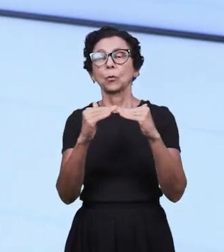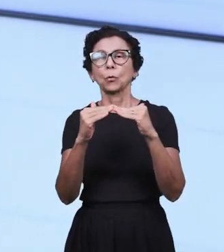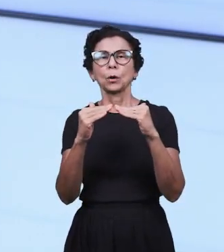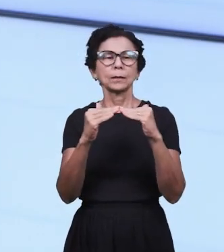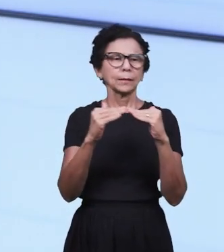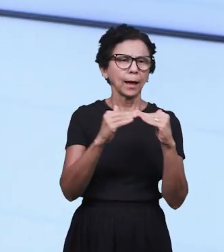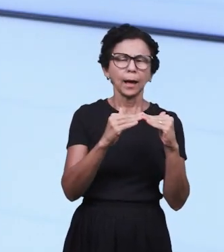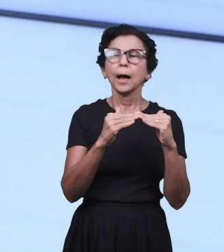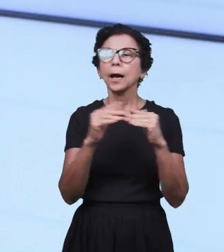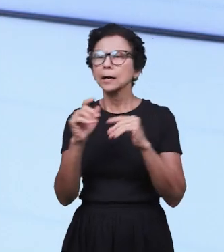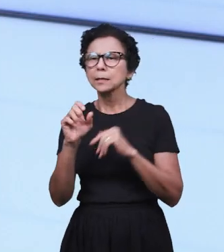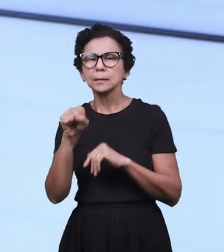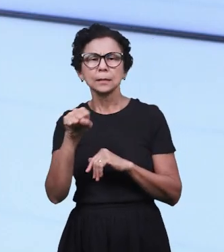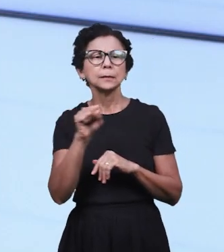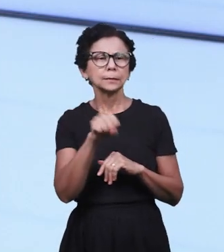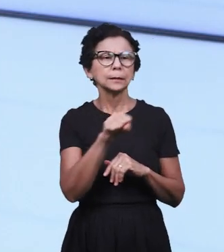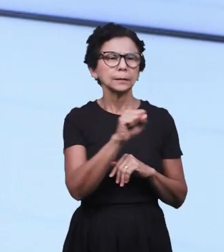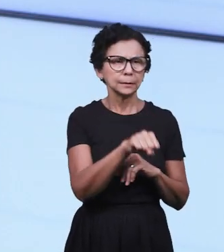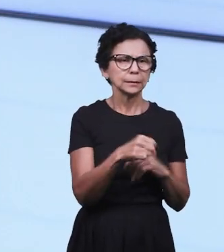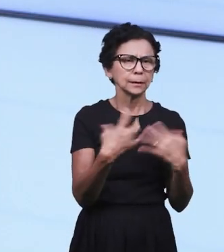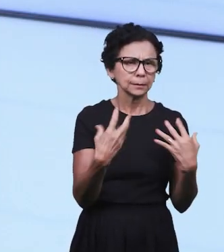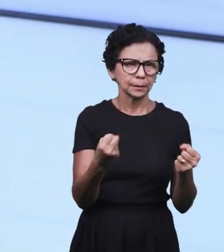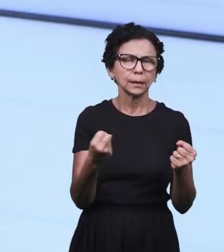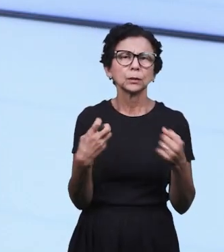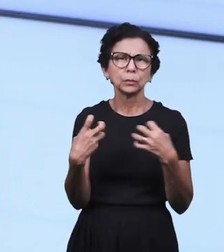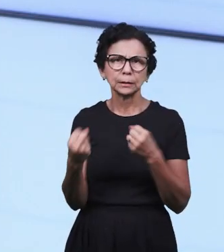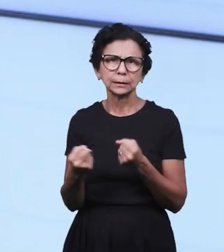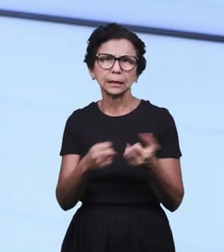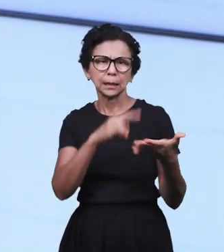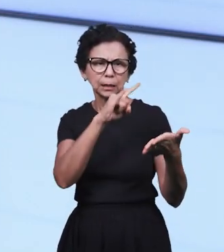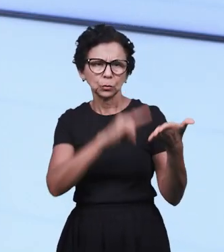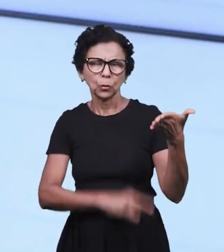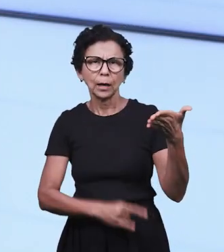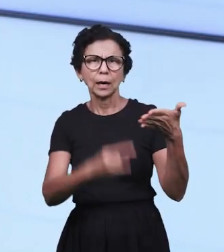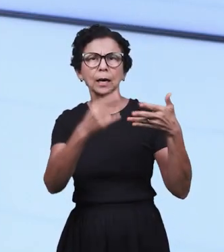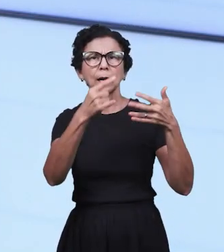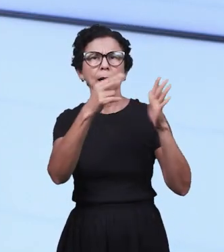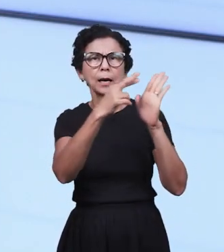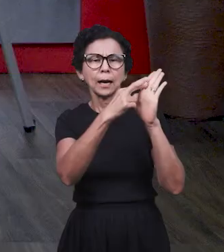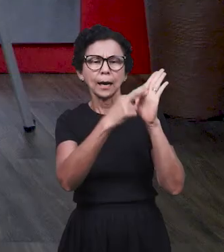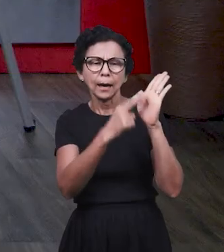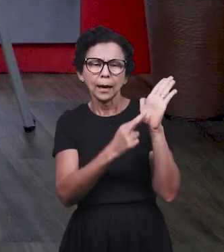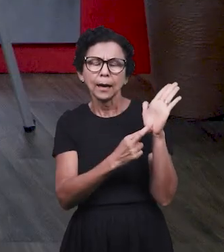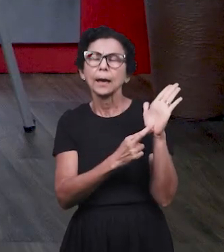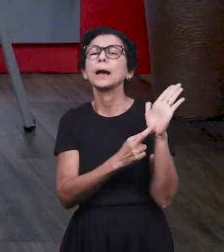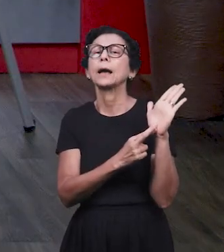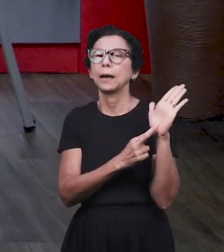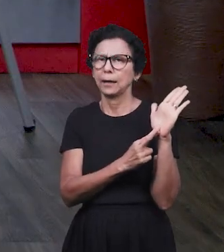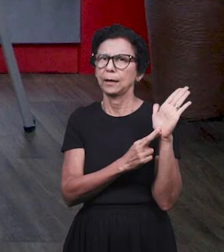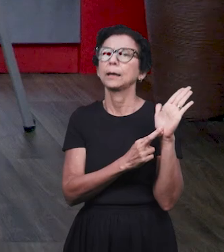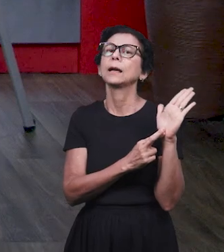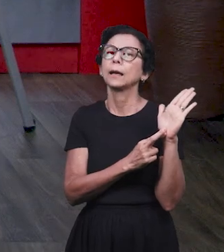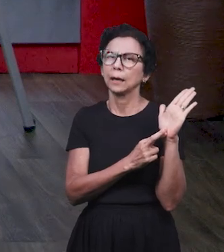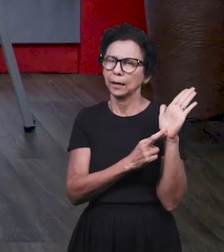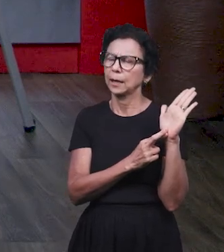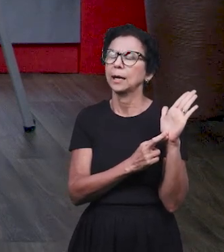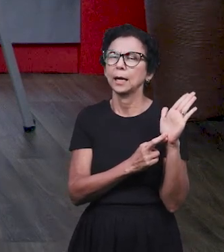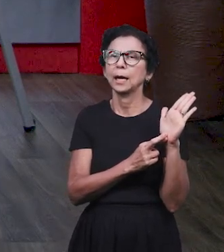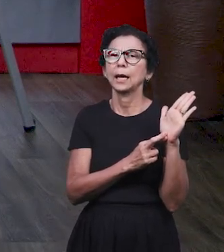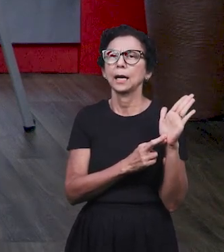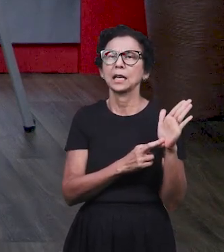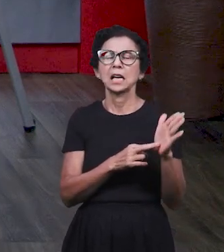entre eles, não pode haver nenhuma... nenhum questionamento contra em relação